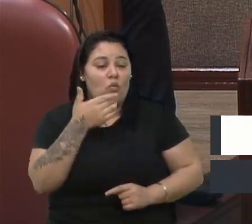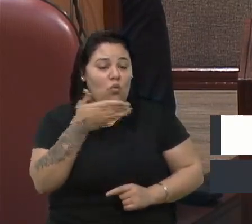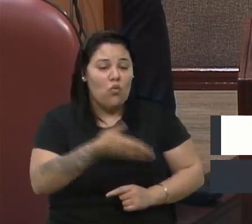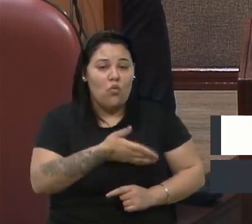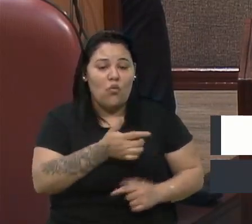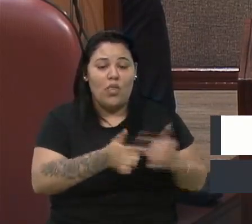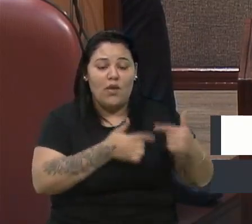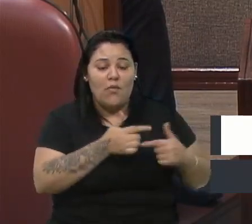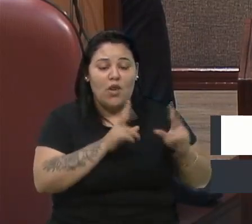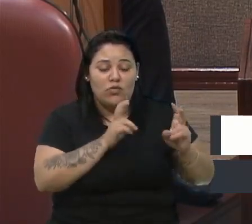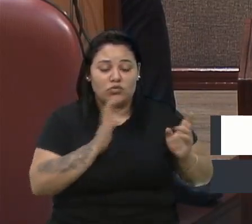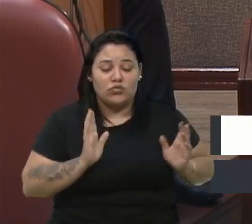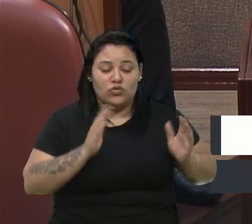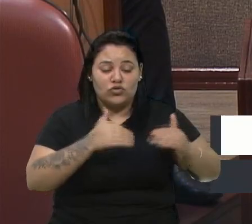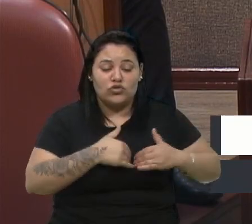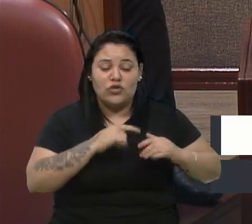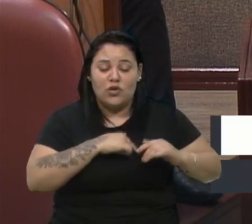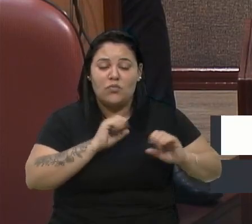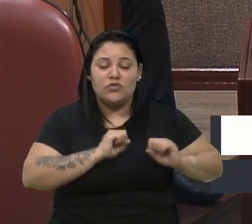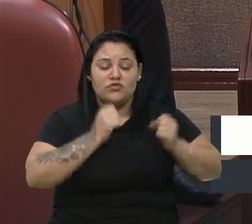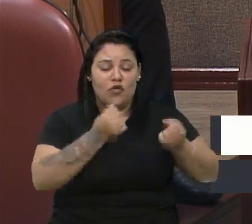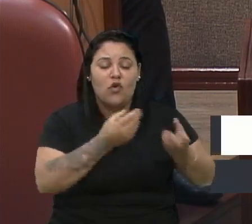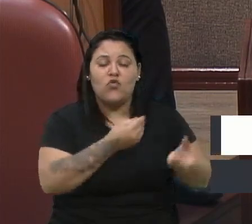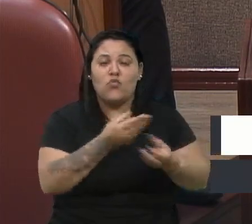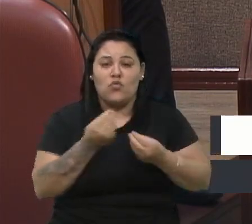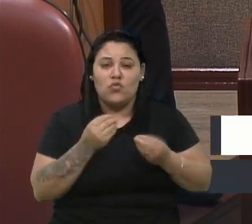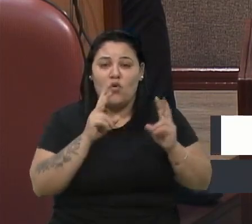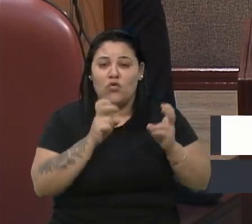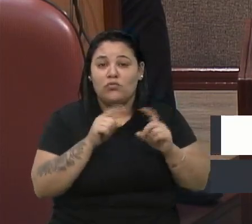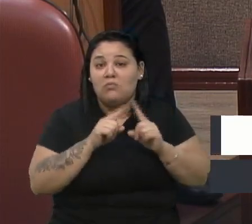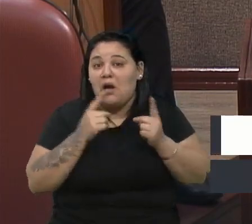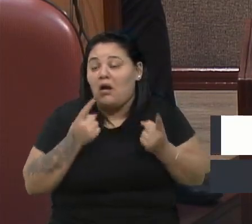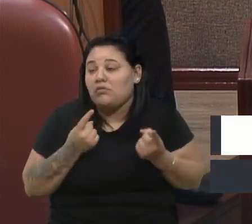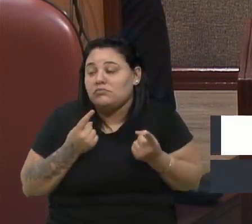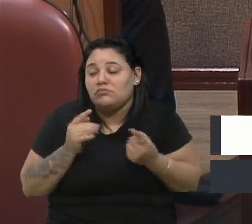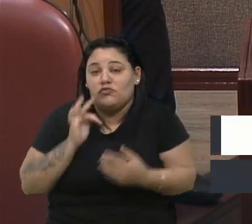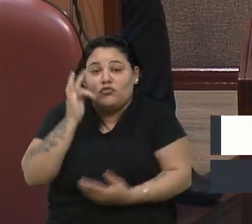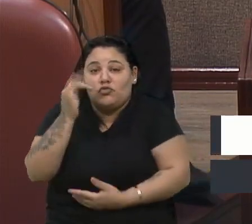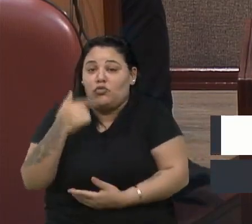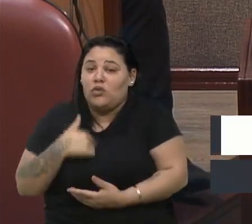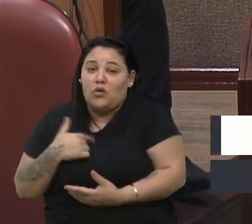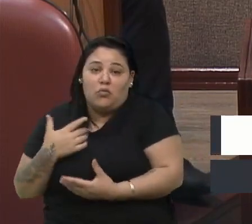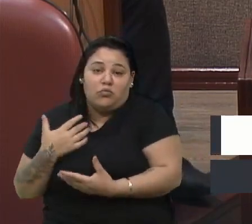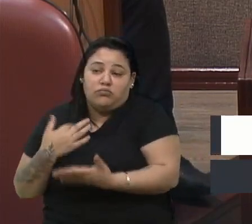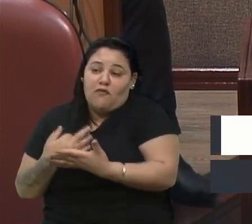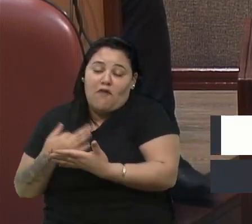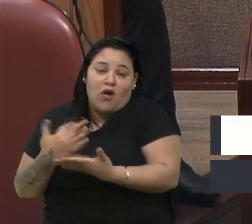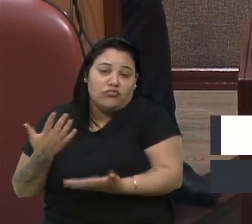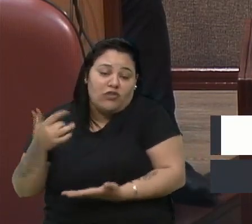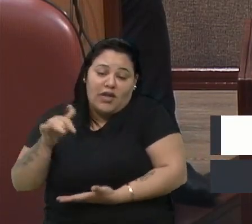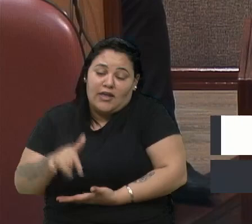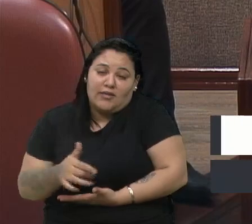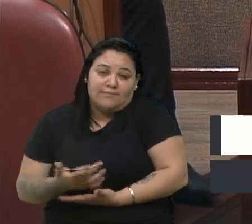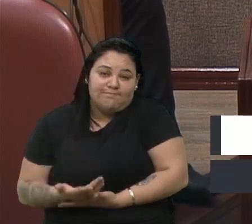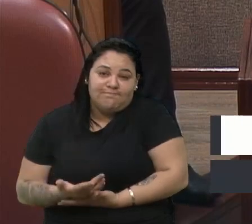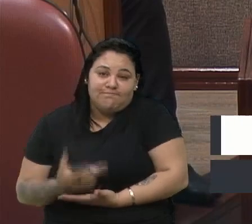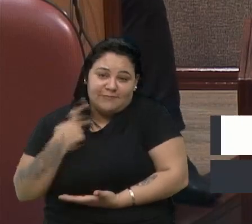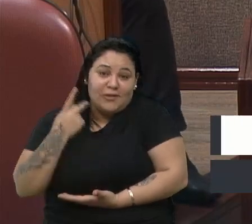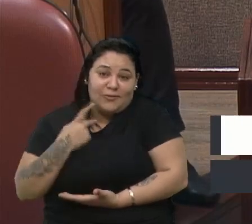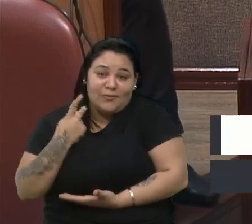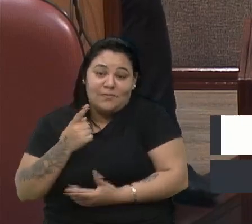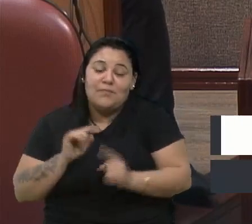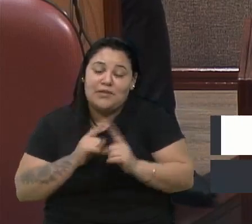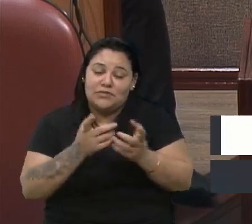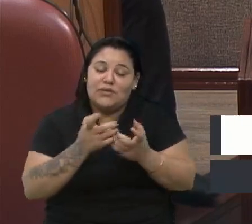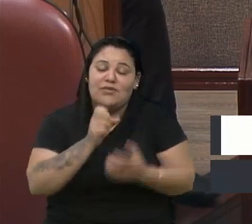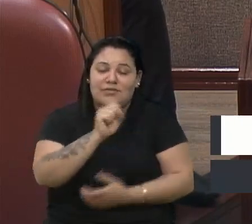a pauta e me dedico plenamente a ela, mas que, talvez, no futuro eu não esteja. Mas eu quero, sim, que as pessoas com